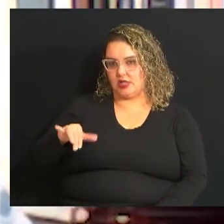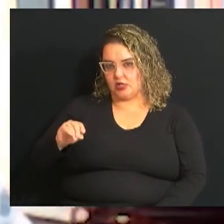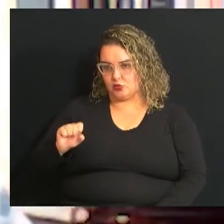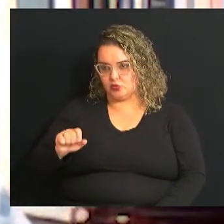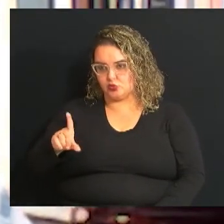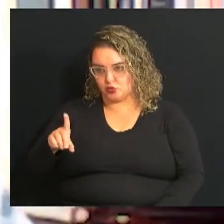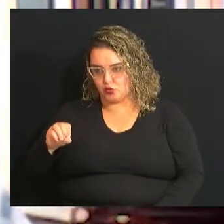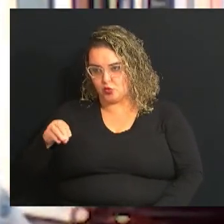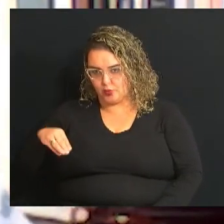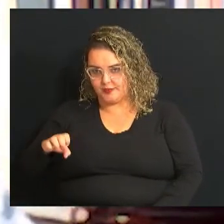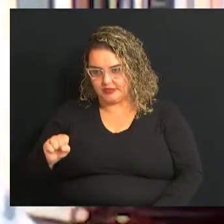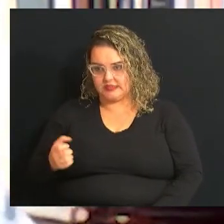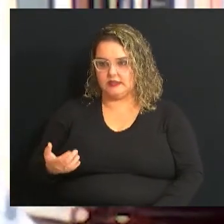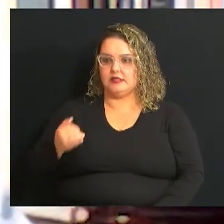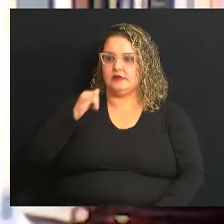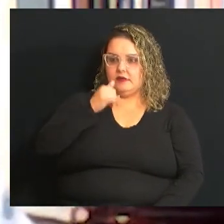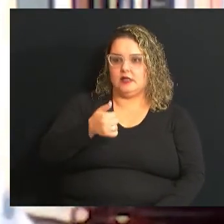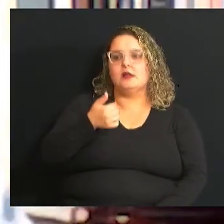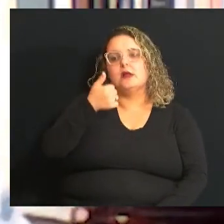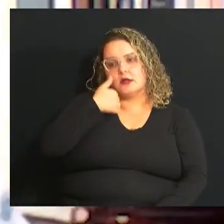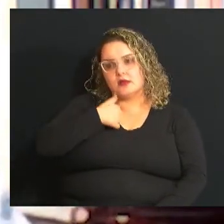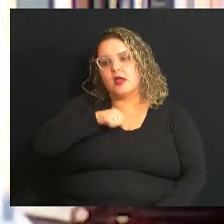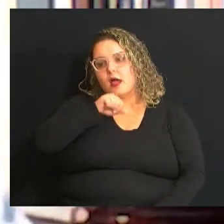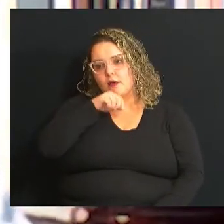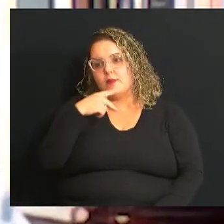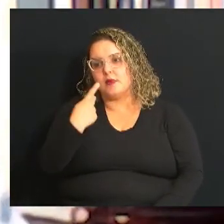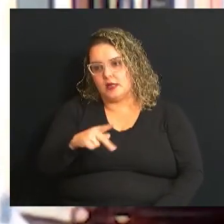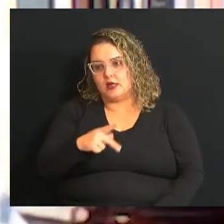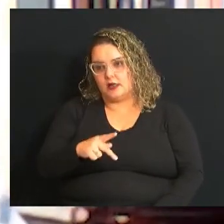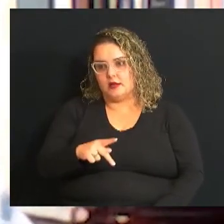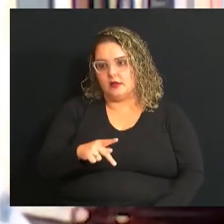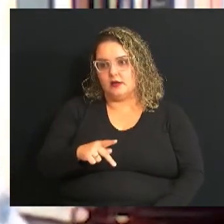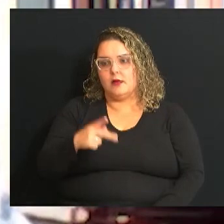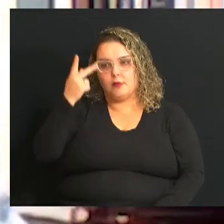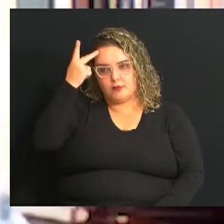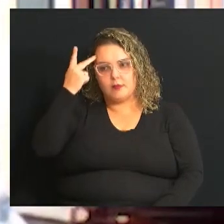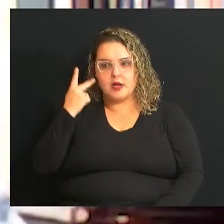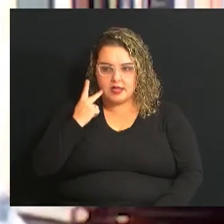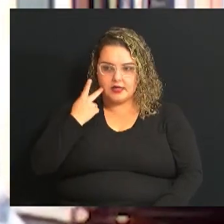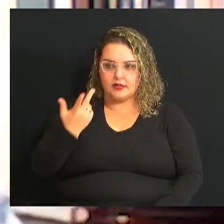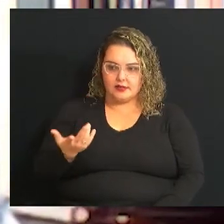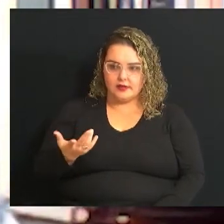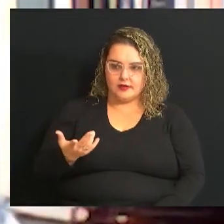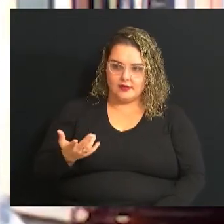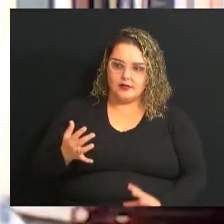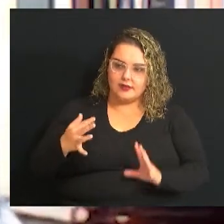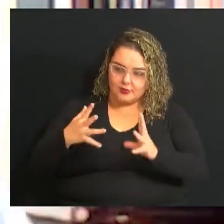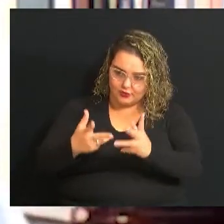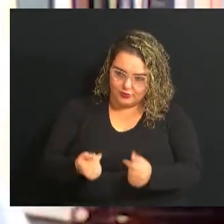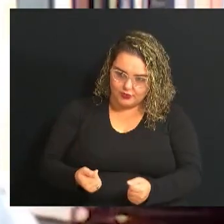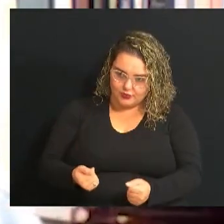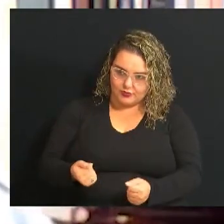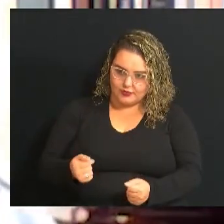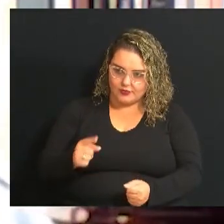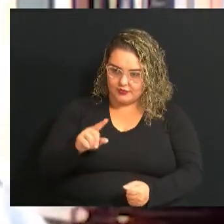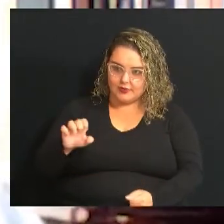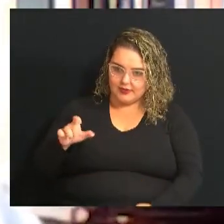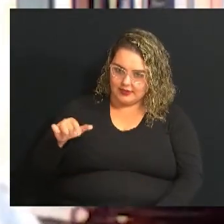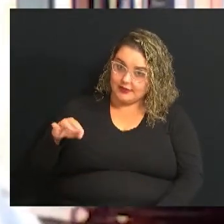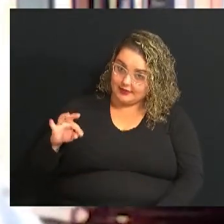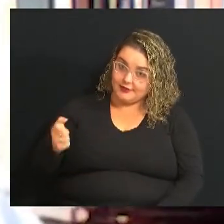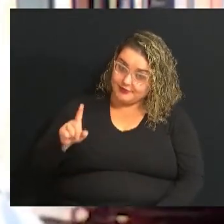uma das que deve ter o emplacamento com uma pequena biografia do homenageado. Um resgate do que muito da história de uma cidade